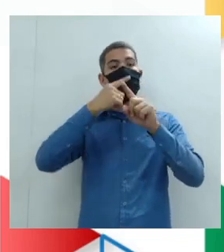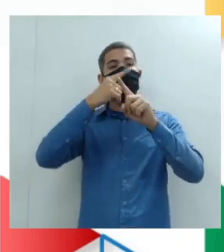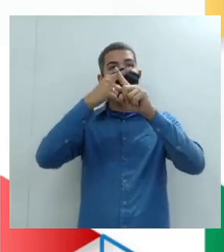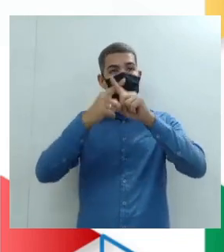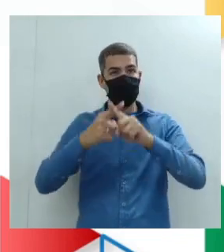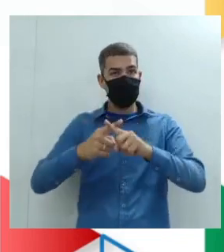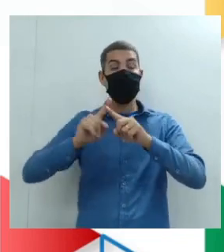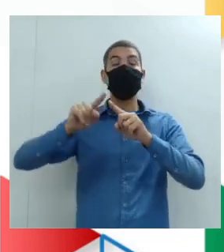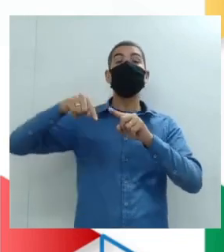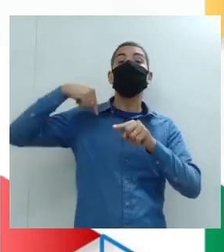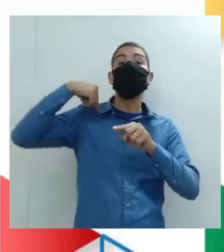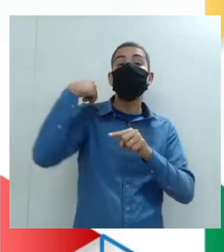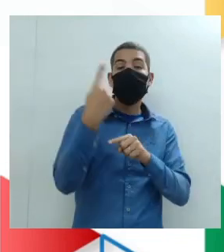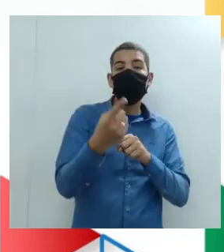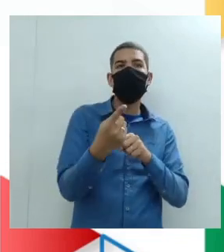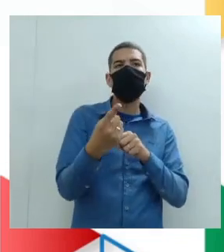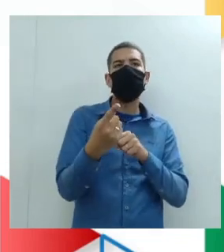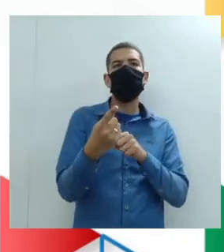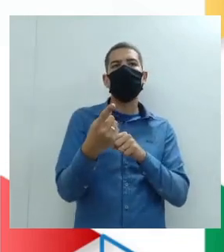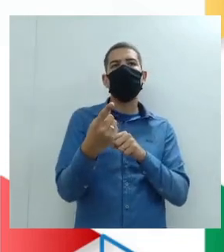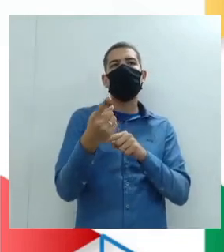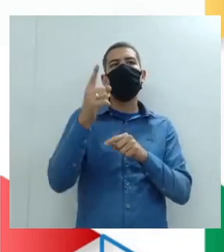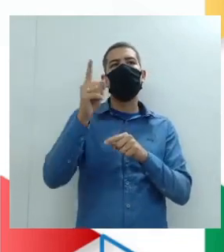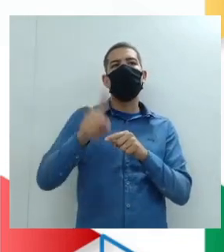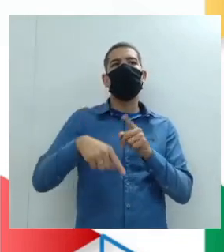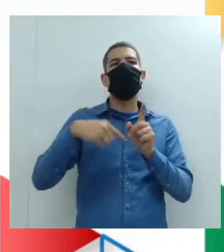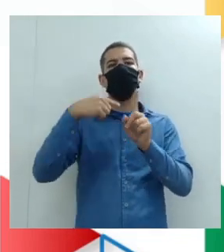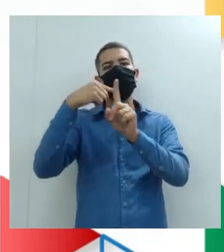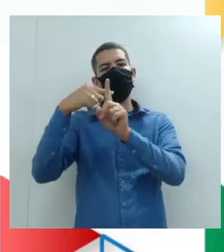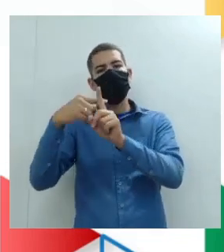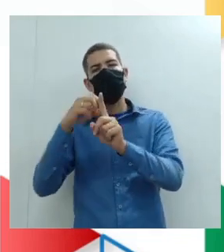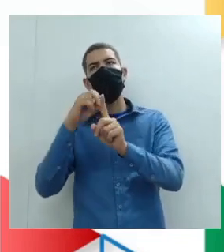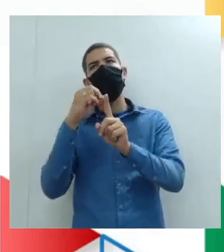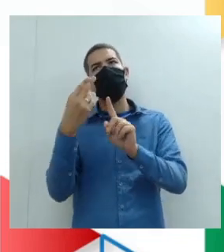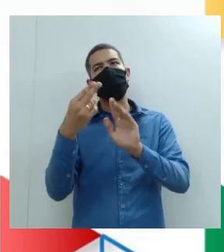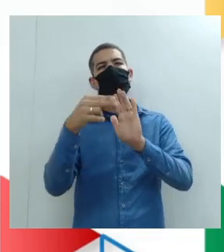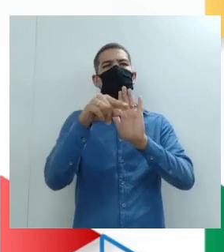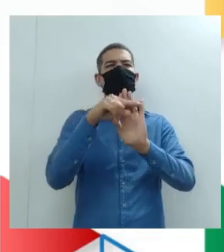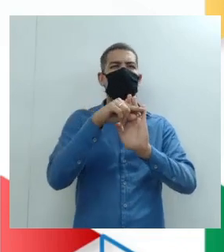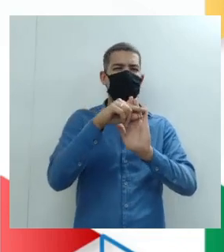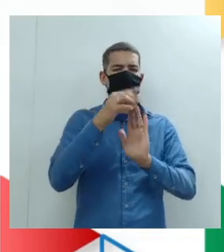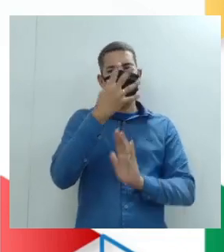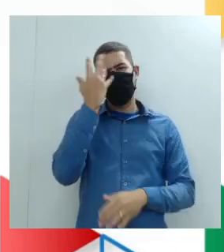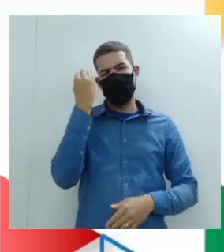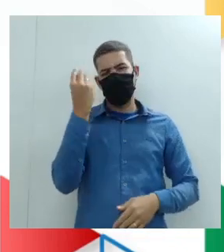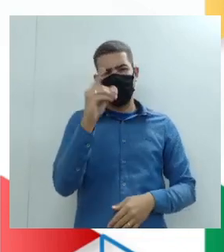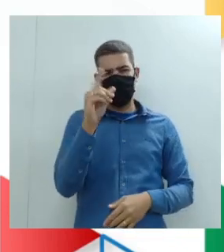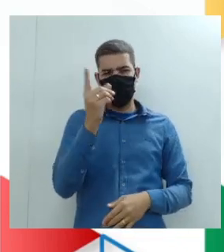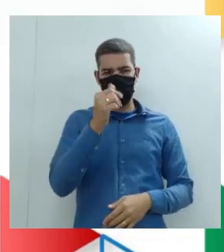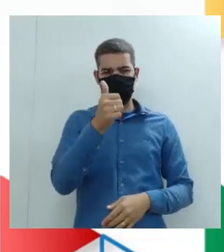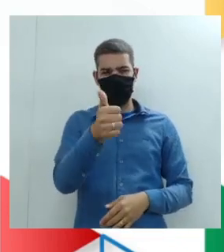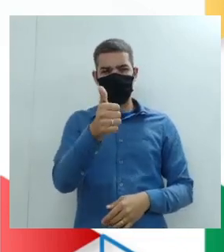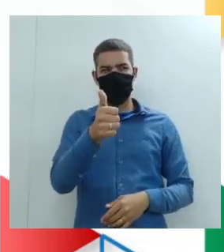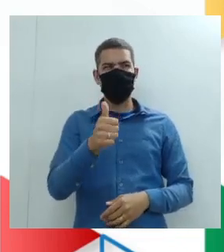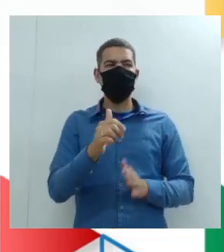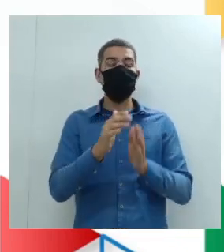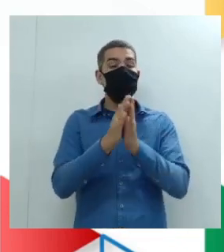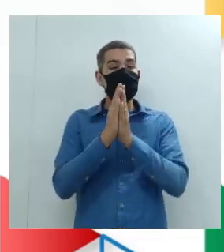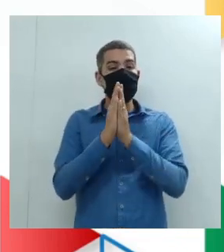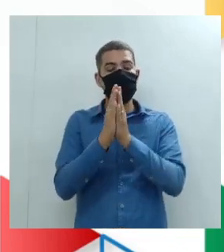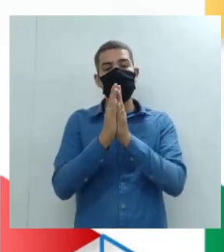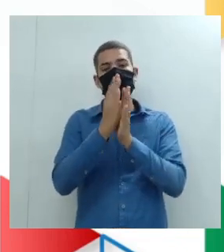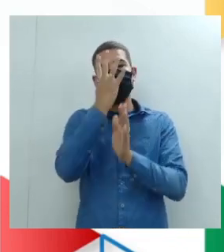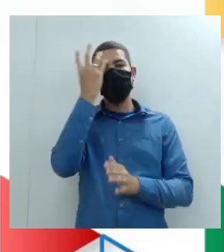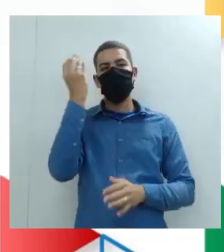multiplicação. Depois, eu faço a soma ou subtração. Não esquece disso, tá bom? Por favor, não